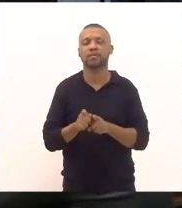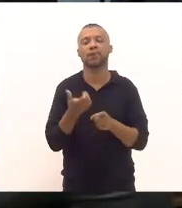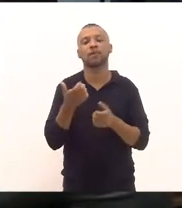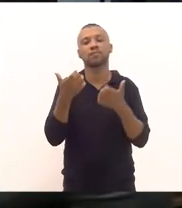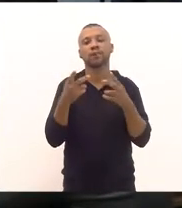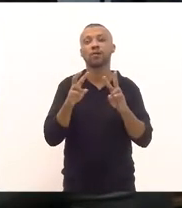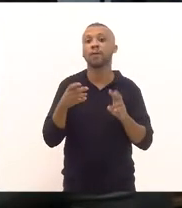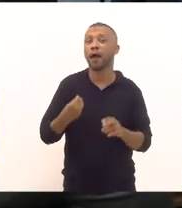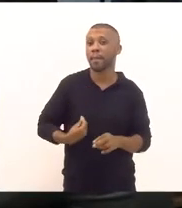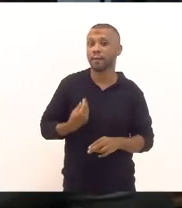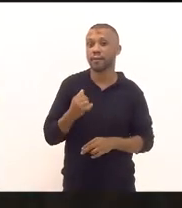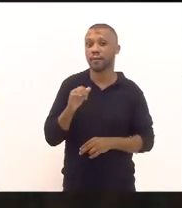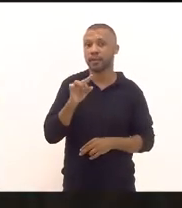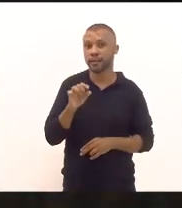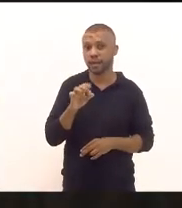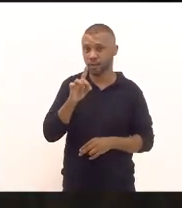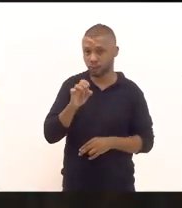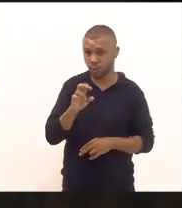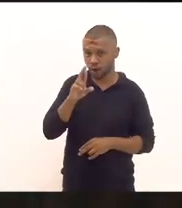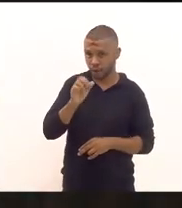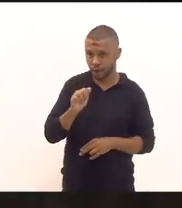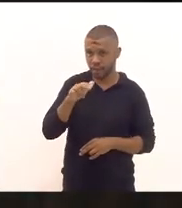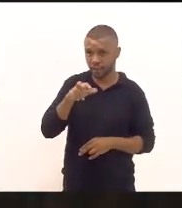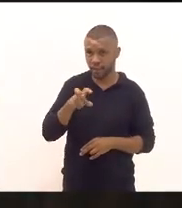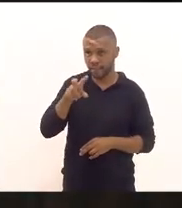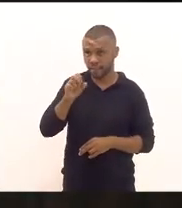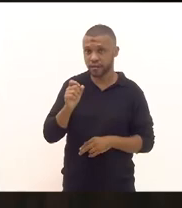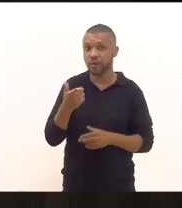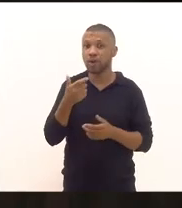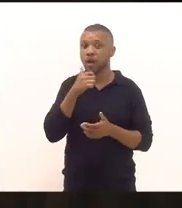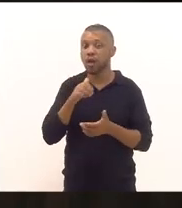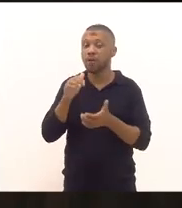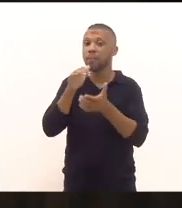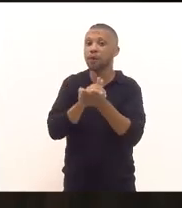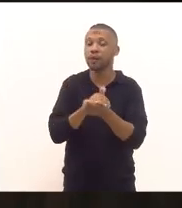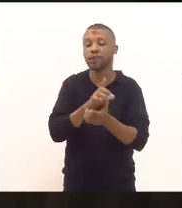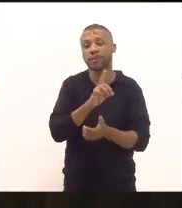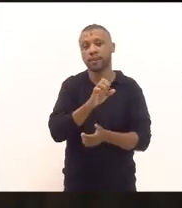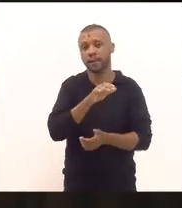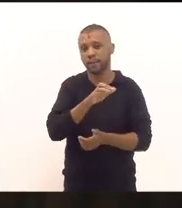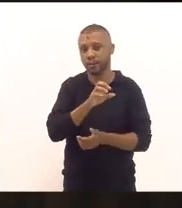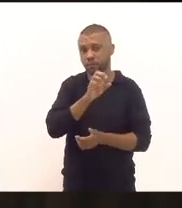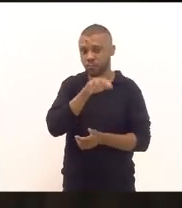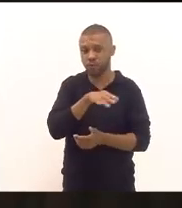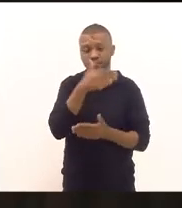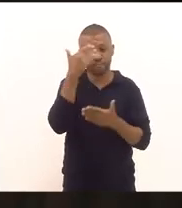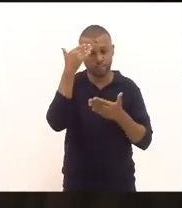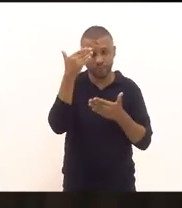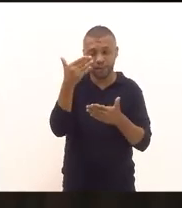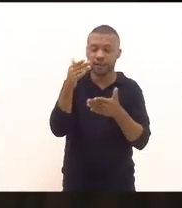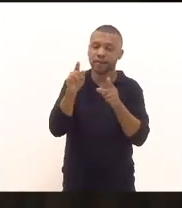falar que da presença da Isadora Neves esposa do Denílson de Álvaro muito obrigada receba também essa